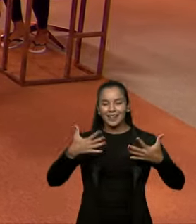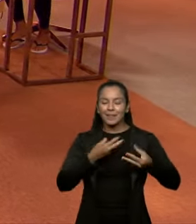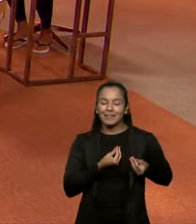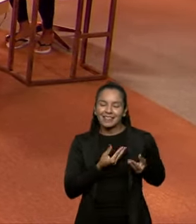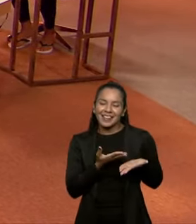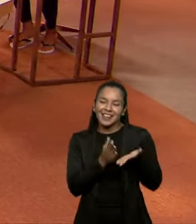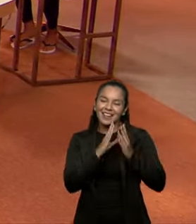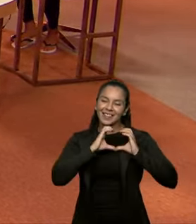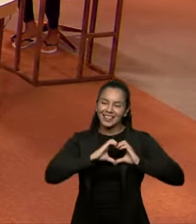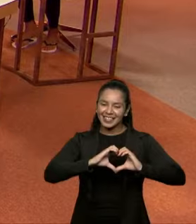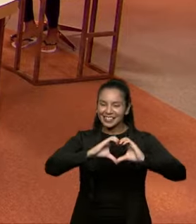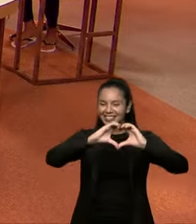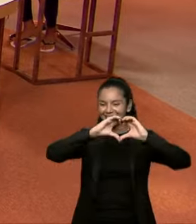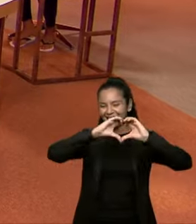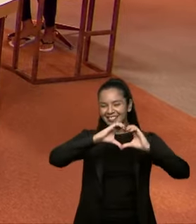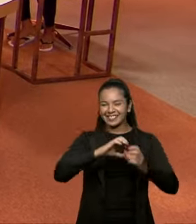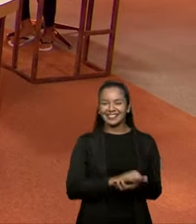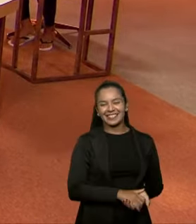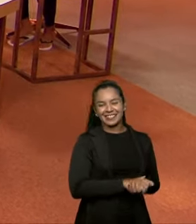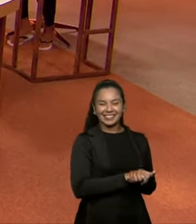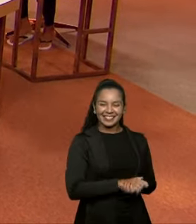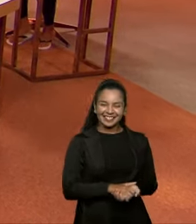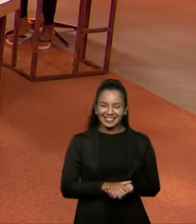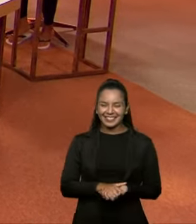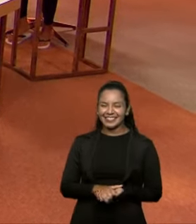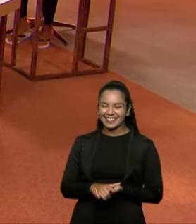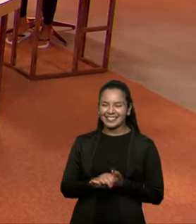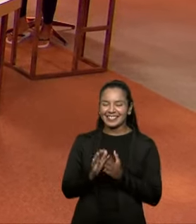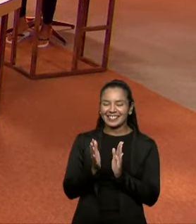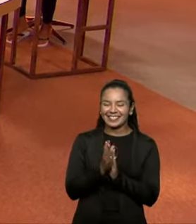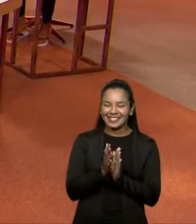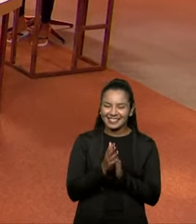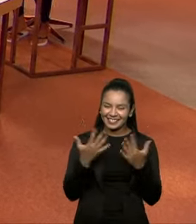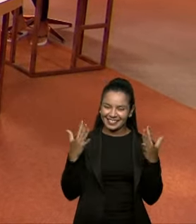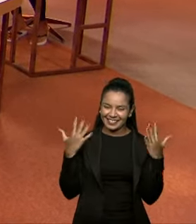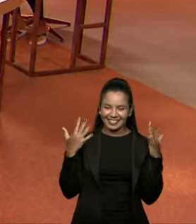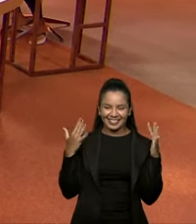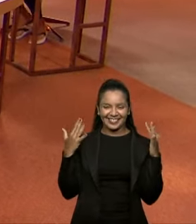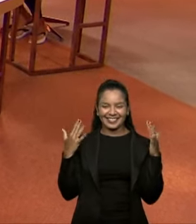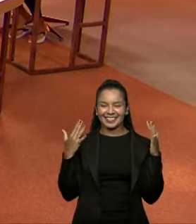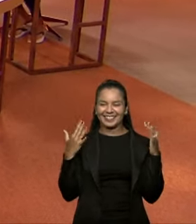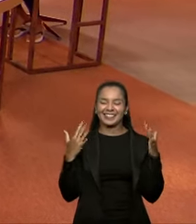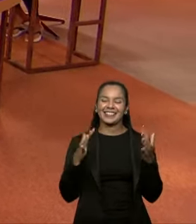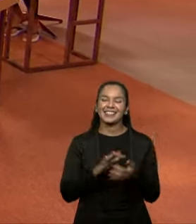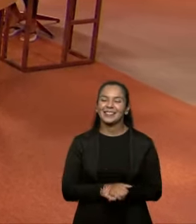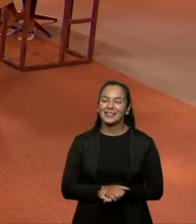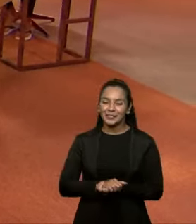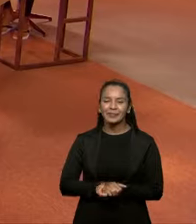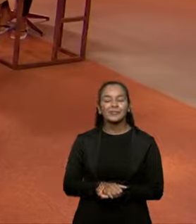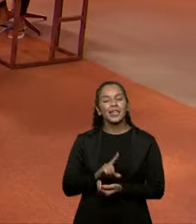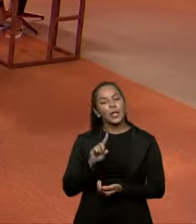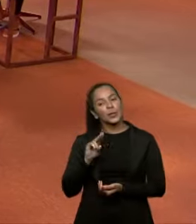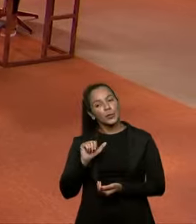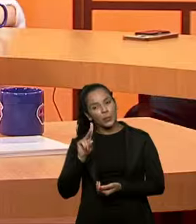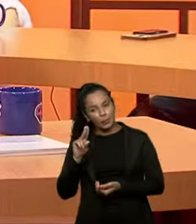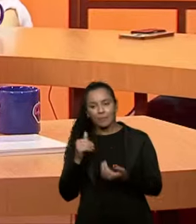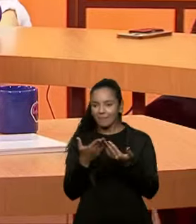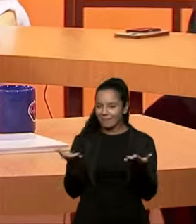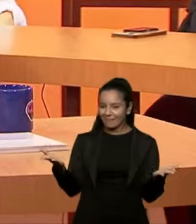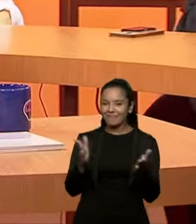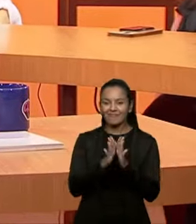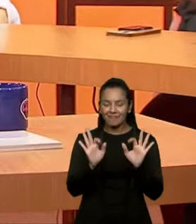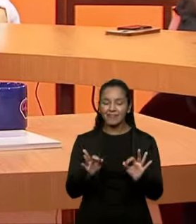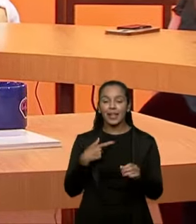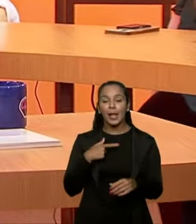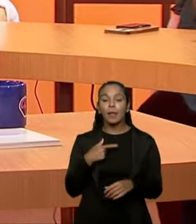Entreguei o meu coração. Ai, meu Deus do céu! Ai, Dudu, só você mesmo, gente. É